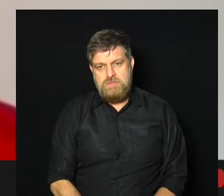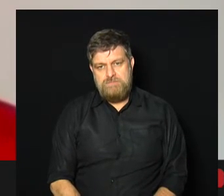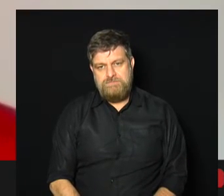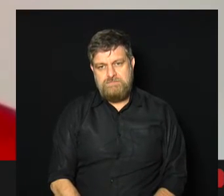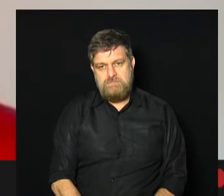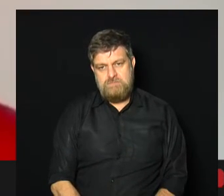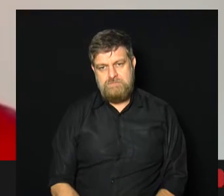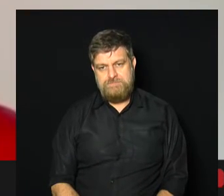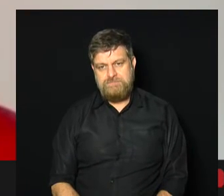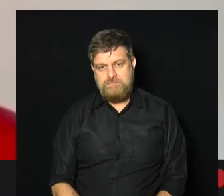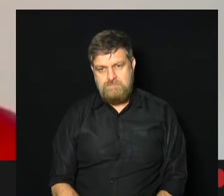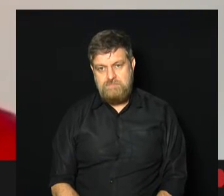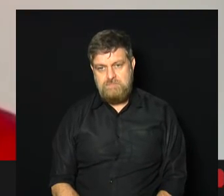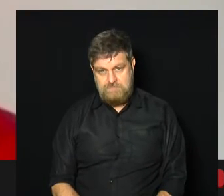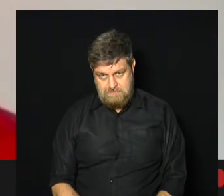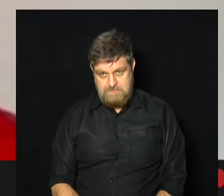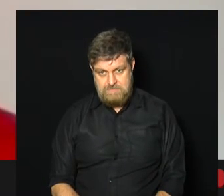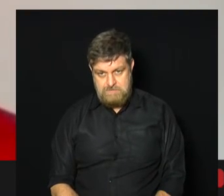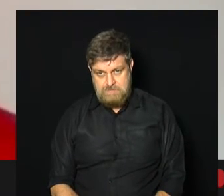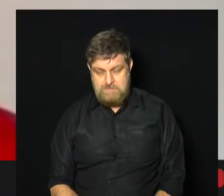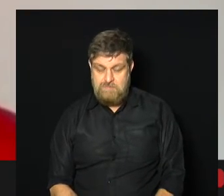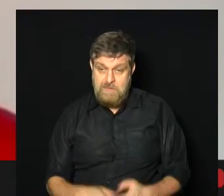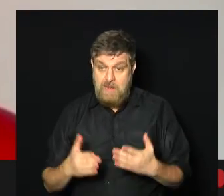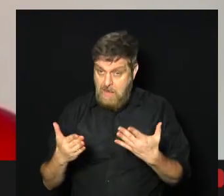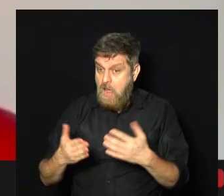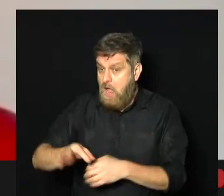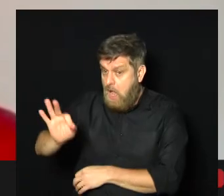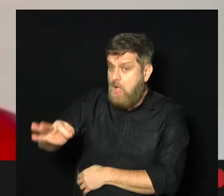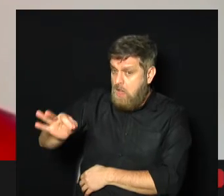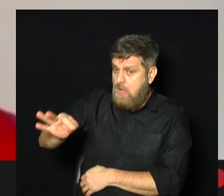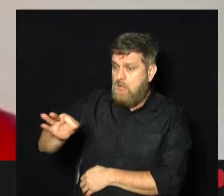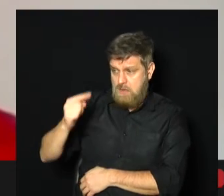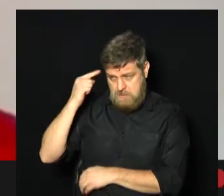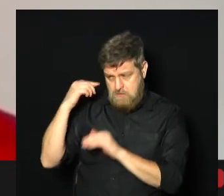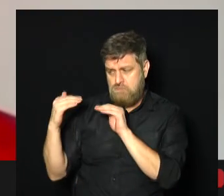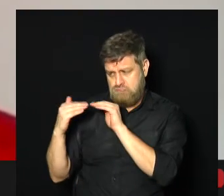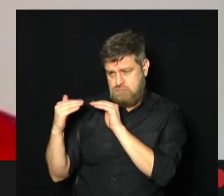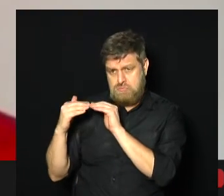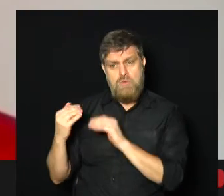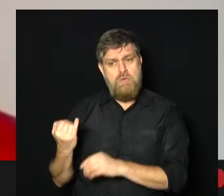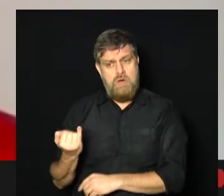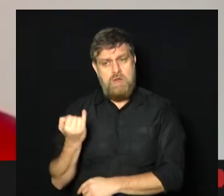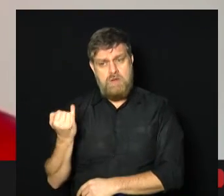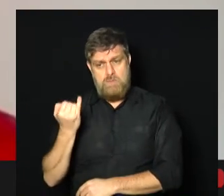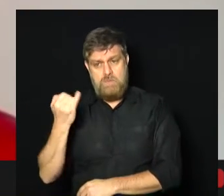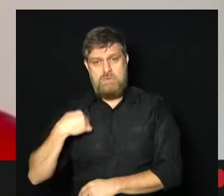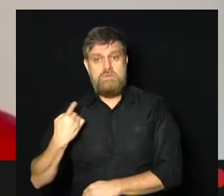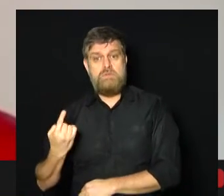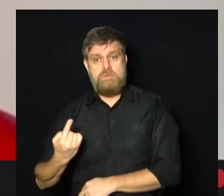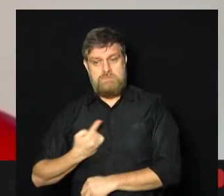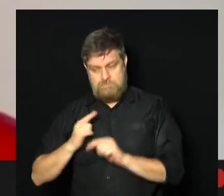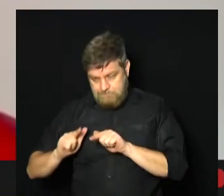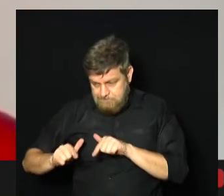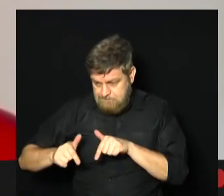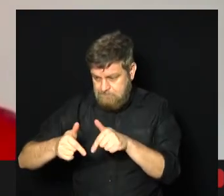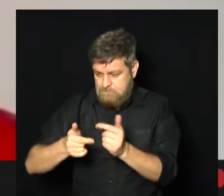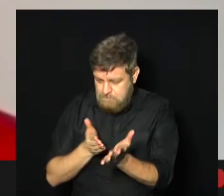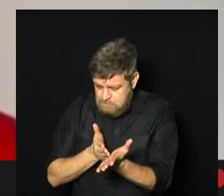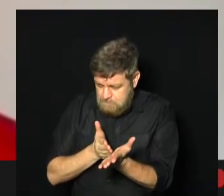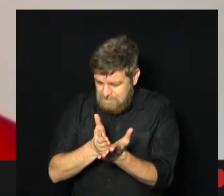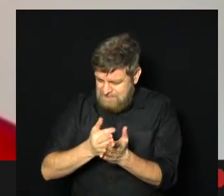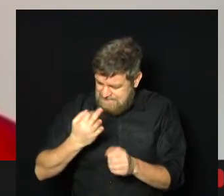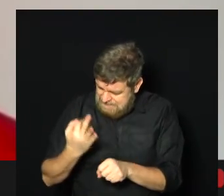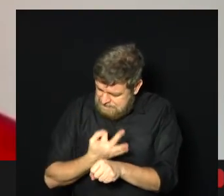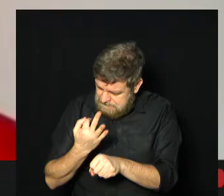Perfeito. Maria Emília? Bem, eu acho que é isso também. Acho importante a gente continuar nesse caminho que